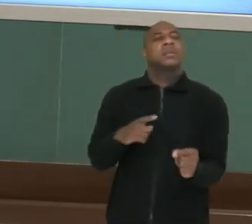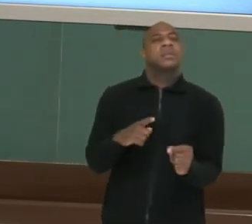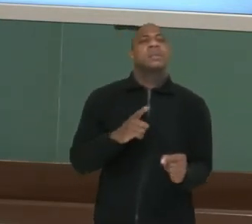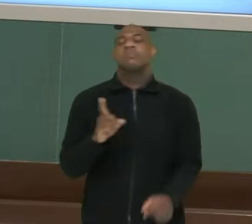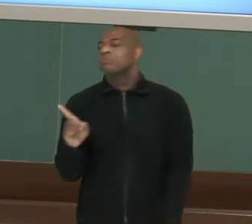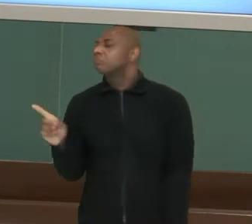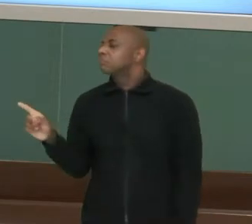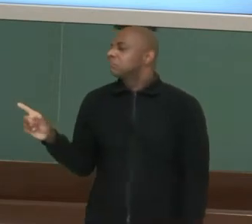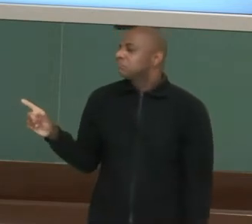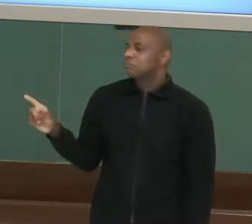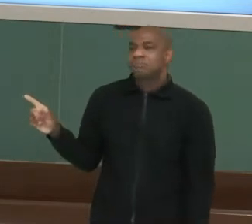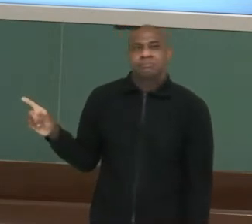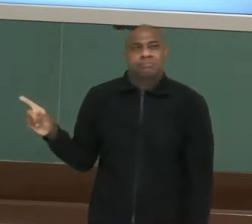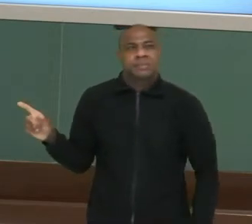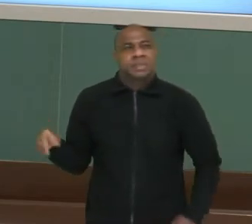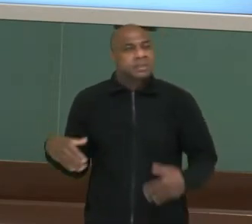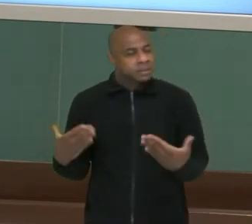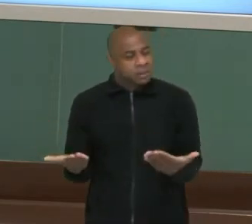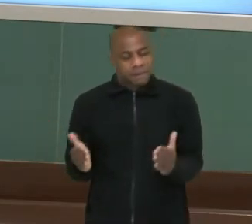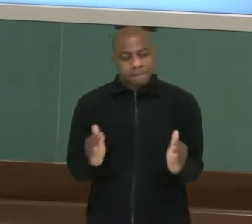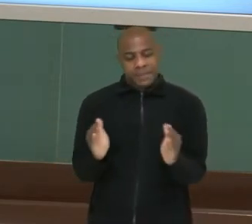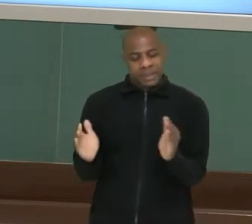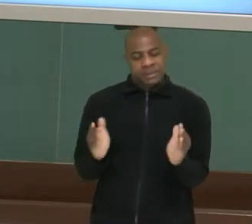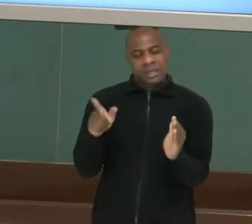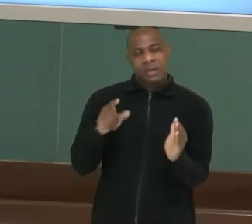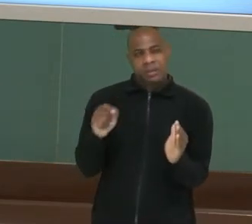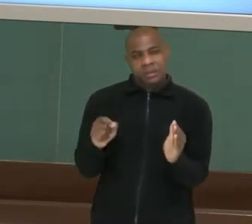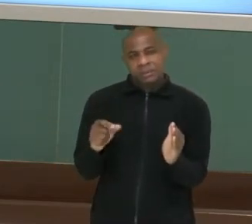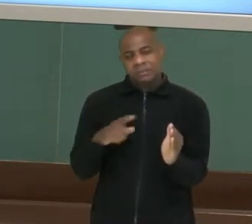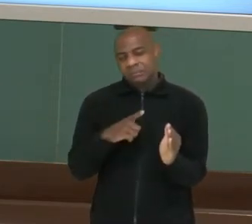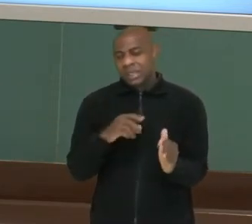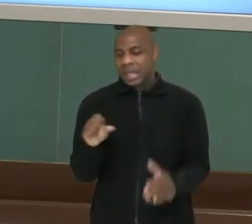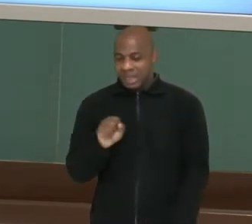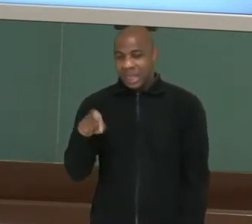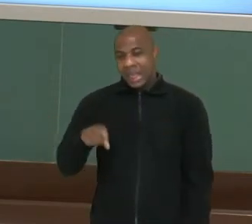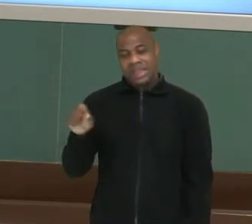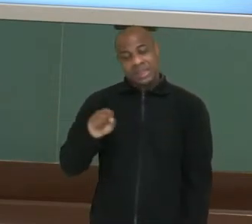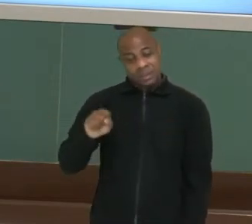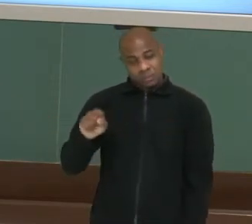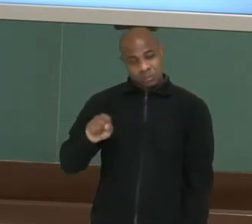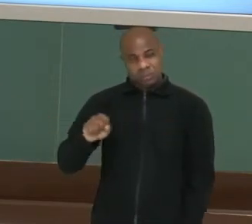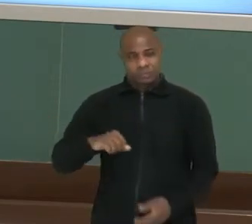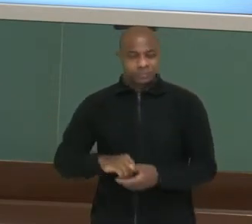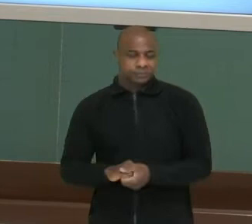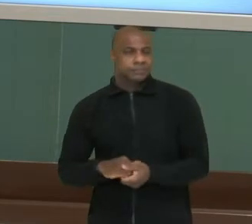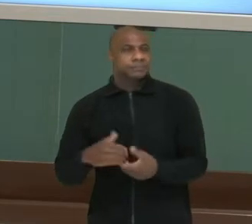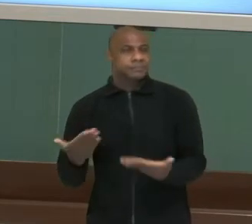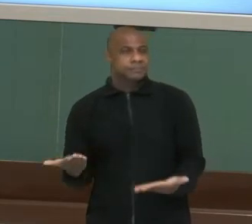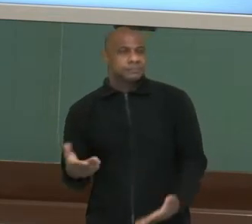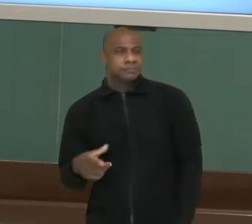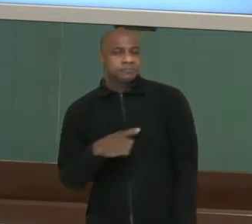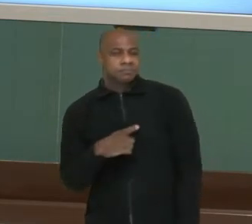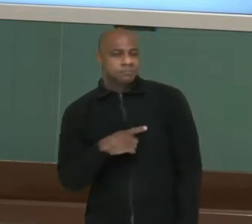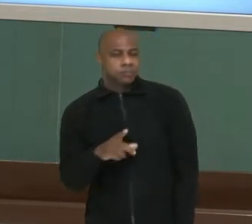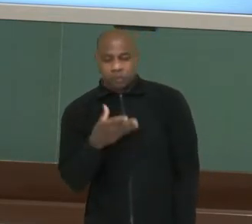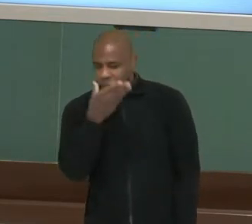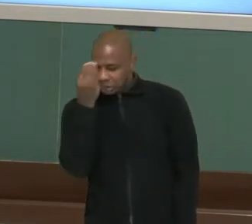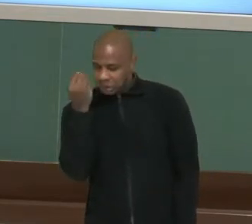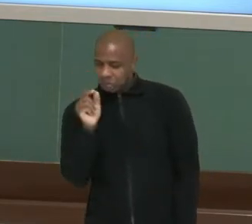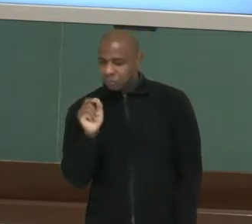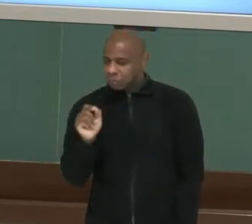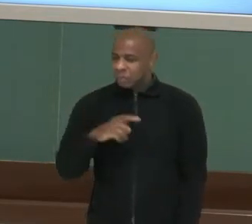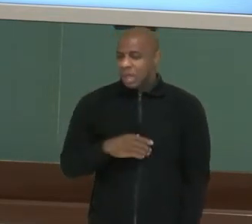tá? Não esqueça. Então, o período ele é medido em segundo. Pessoal, assim não esqueça, o período